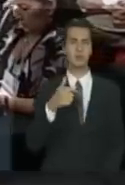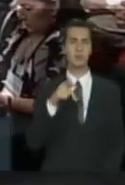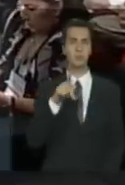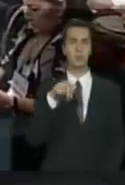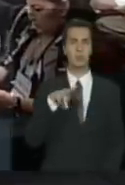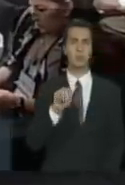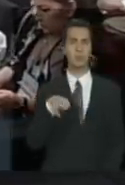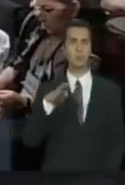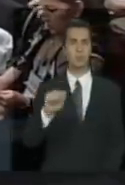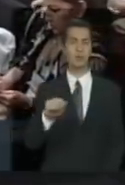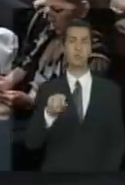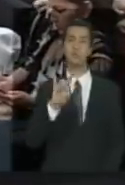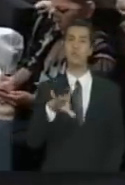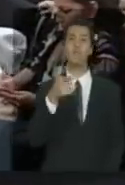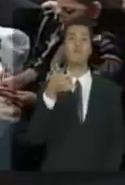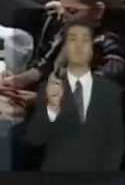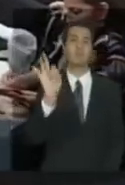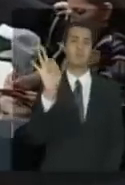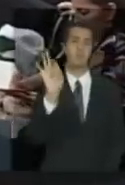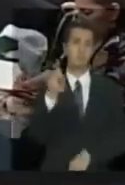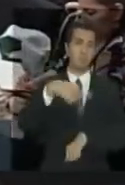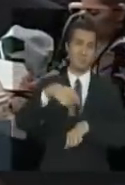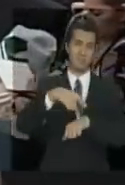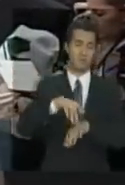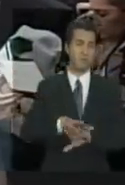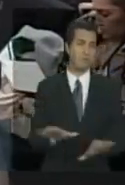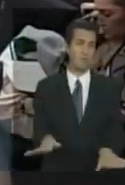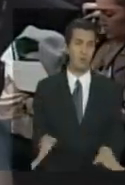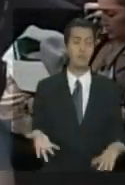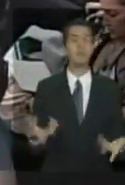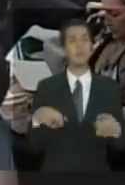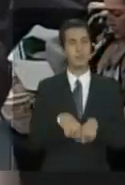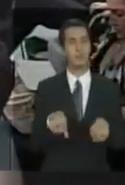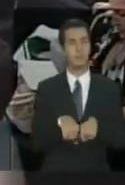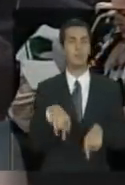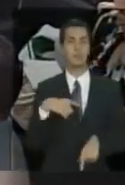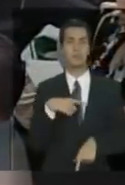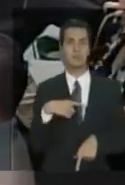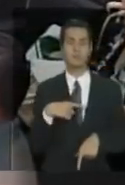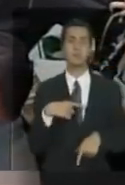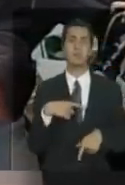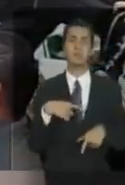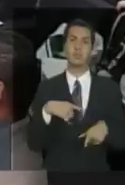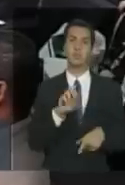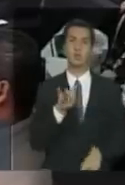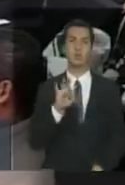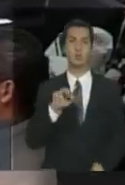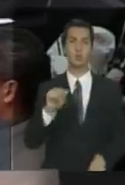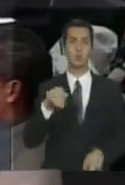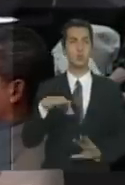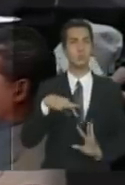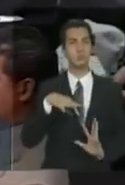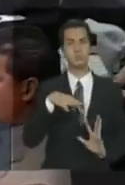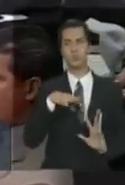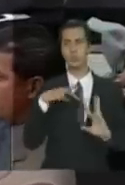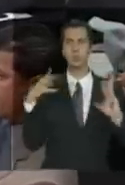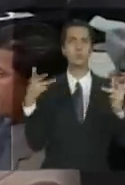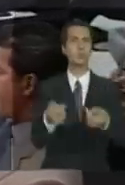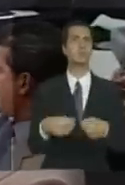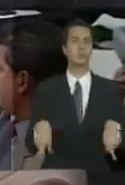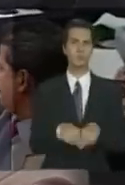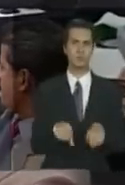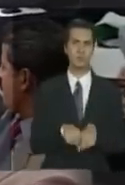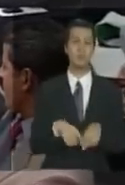menos de 20 países, e uma estrutura de governança que seja mais universal. E a ser aberto um processo para identificar qual é